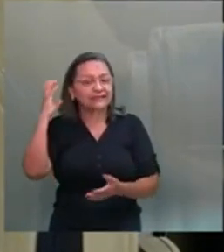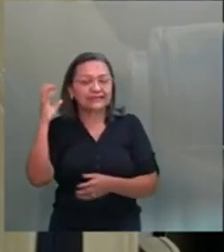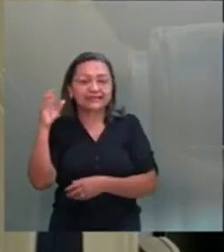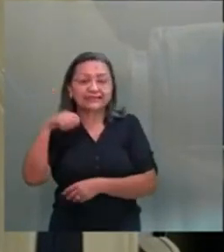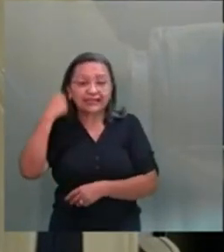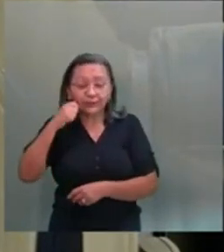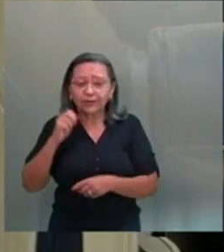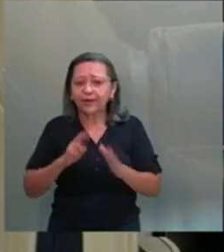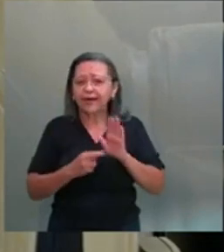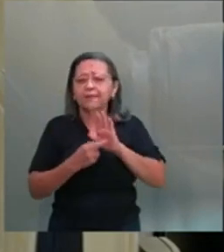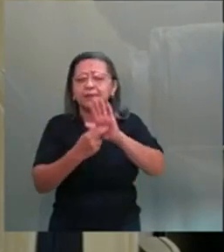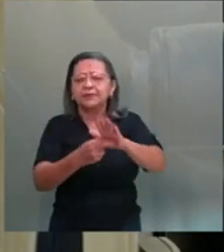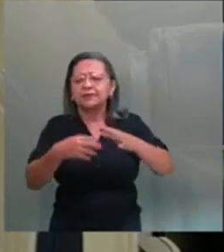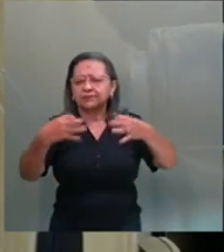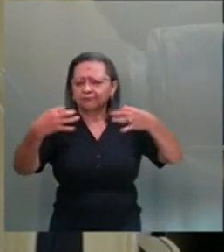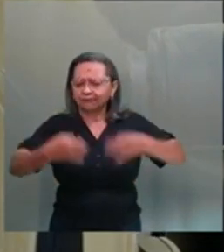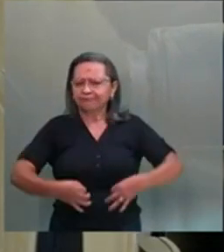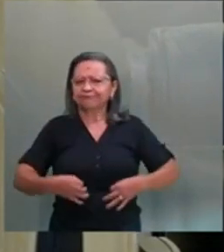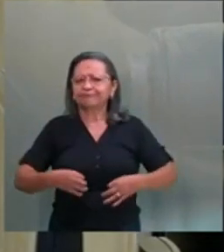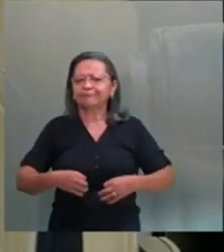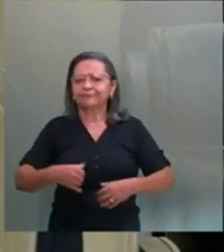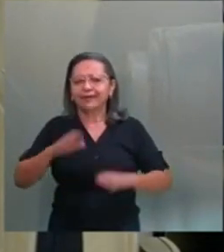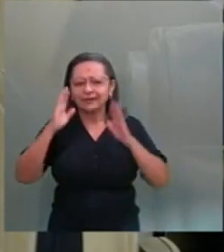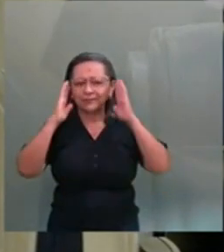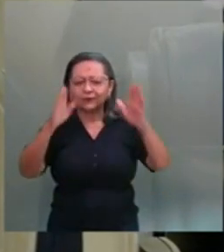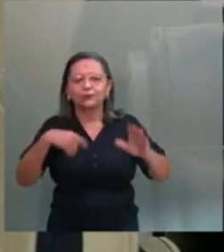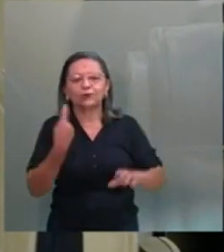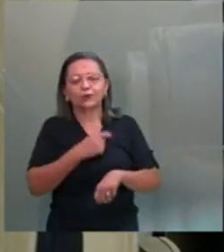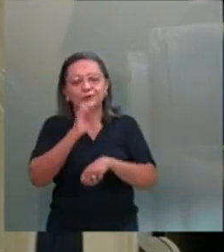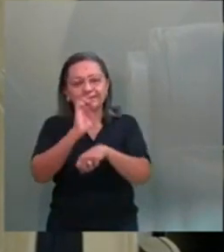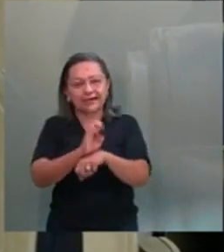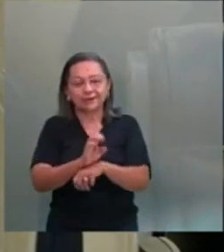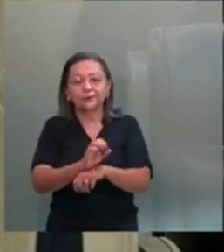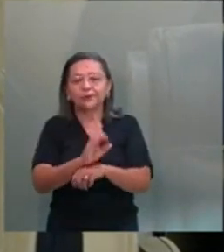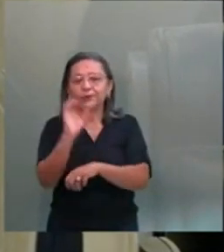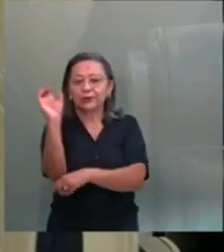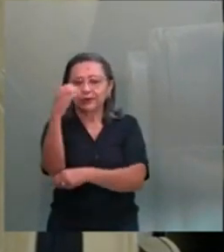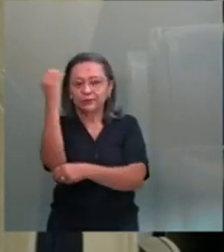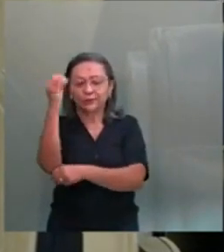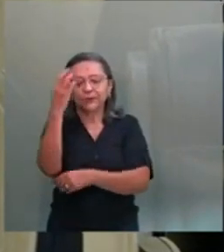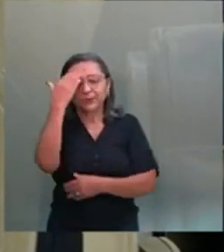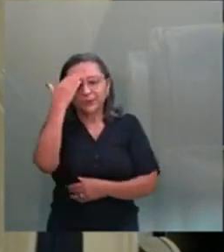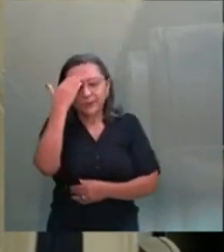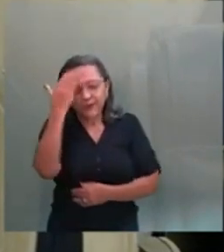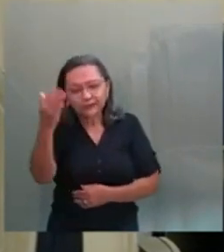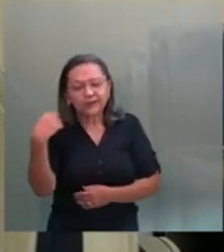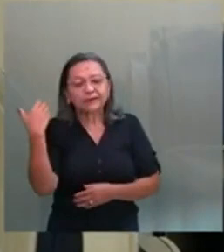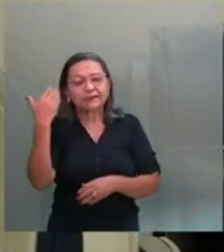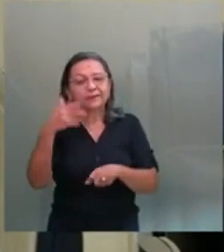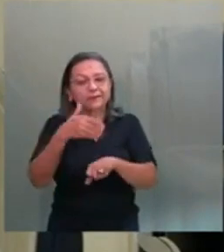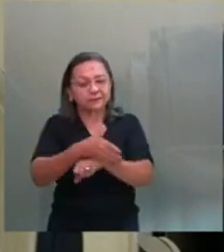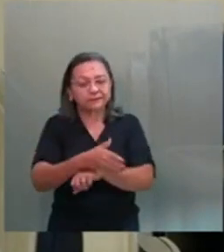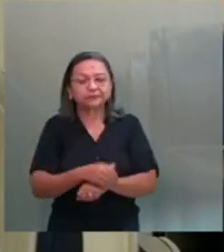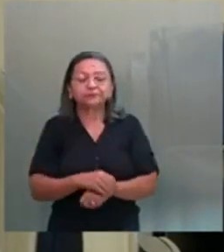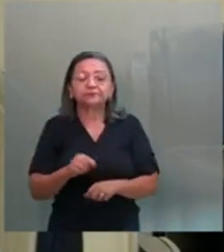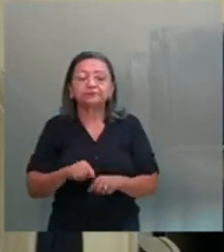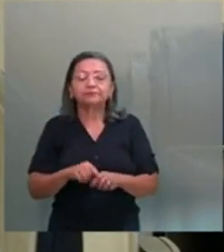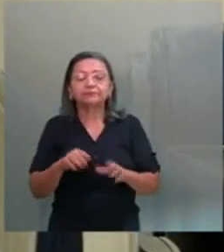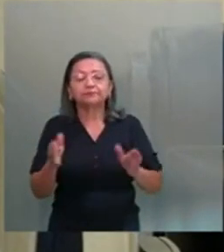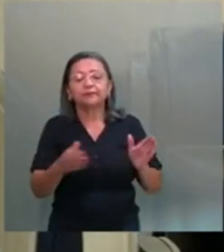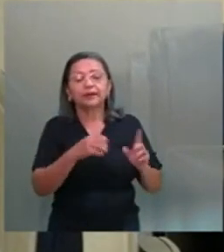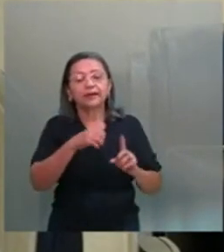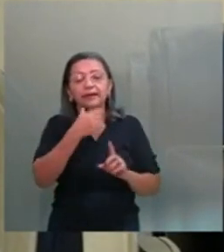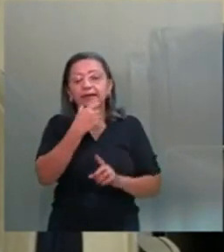representa de uma forma muito digna e honrada o nosso estado do Rio Grande do Sul. Muito obrigado pela participação. Senador Nelsinho